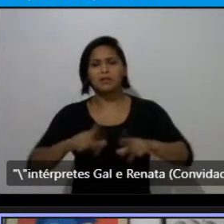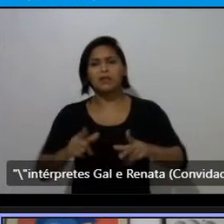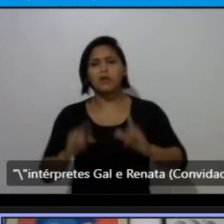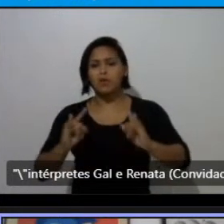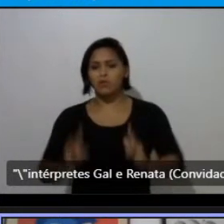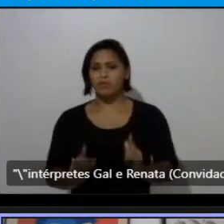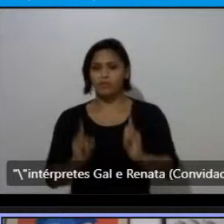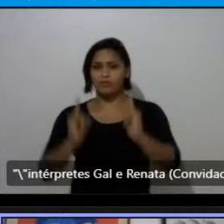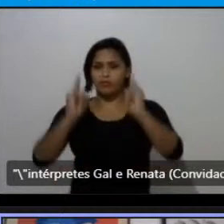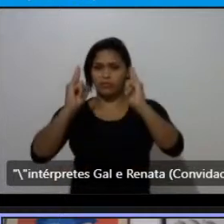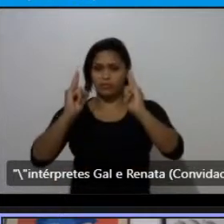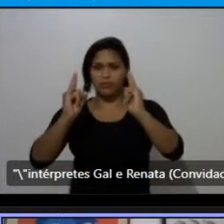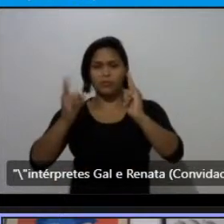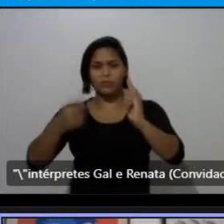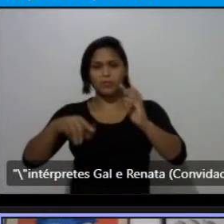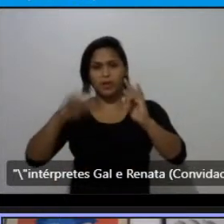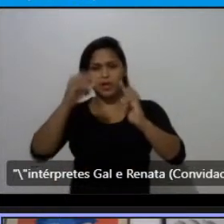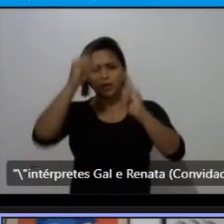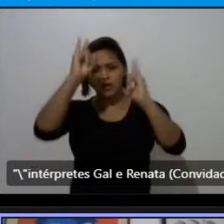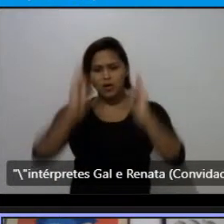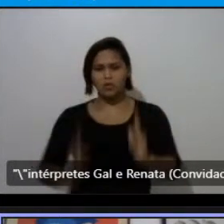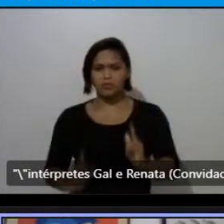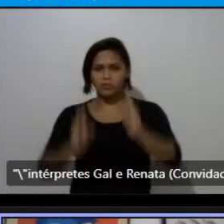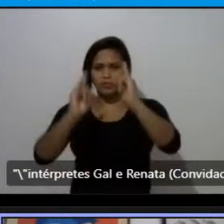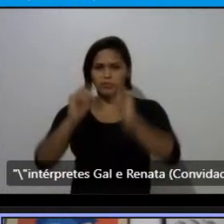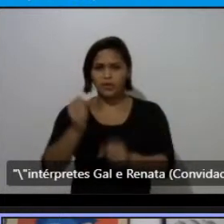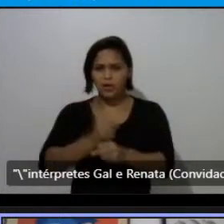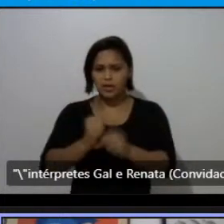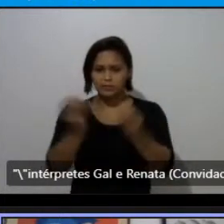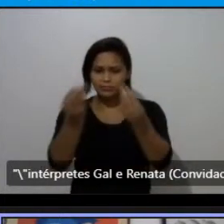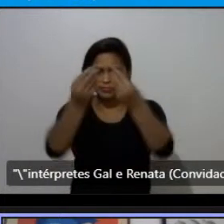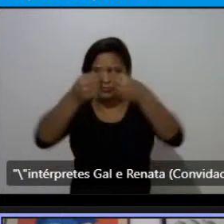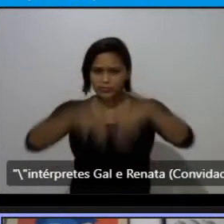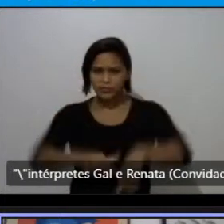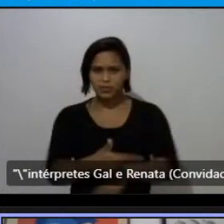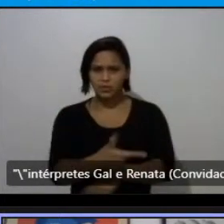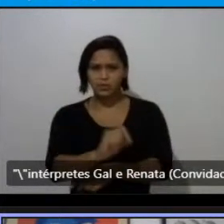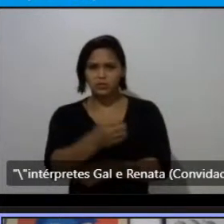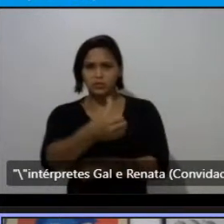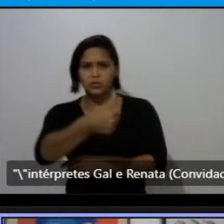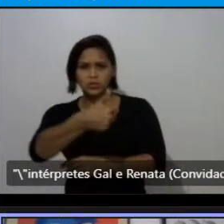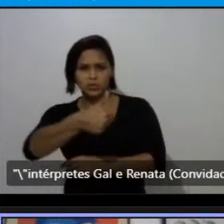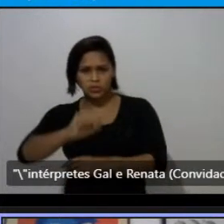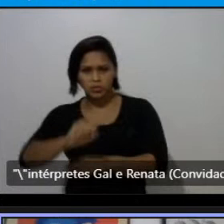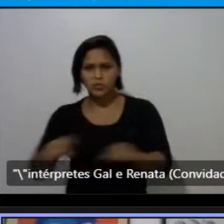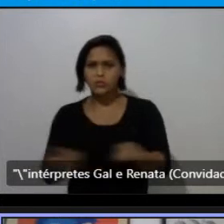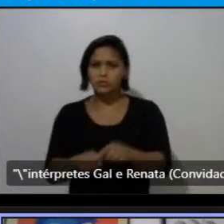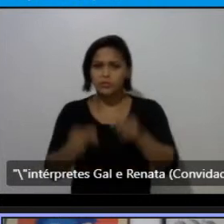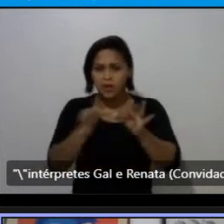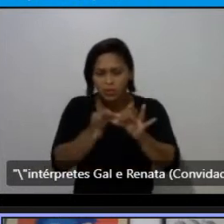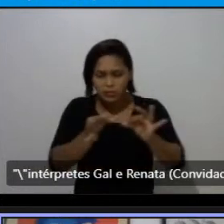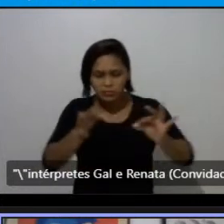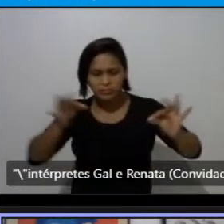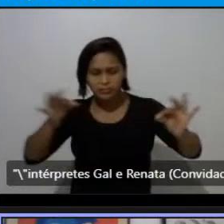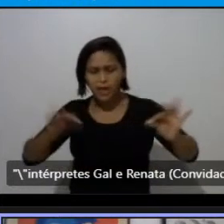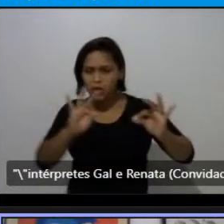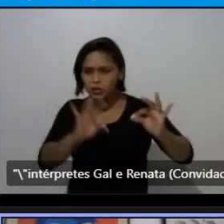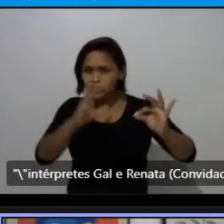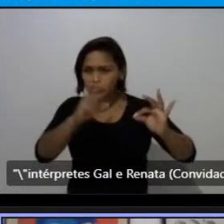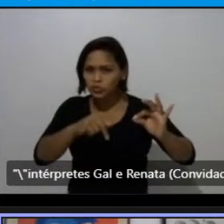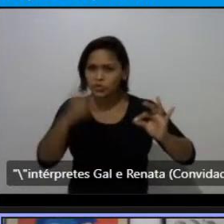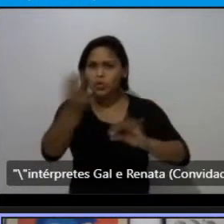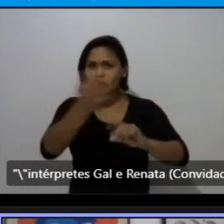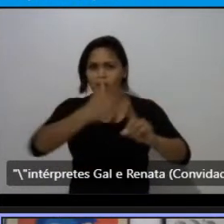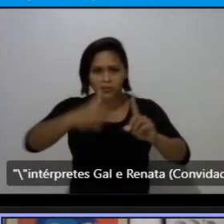prédio, né, que caiu em 2018 e tensionou também uma discussão sobre a dimensão, né, dos